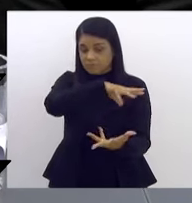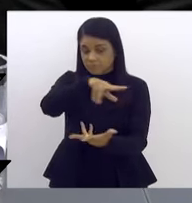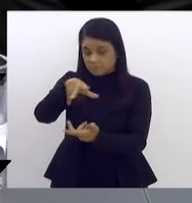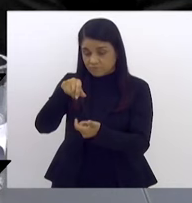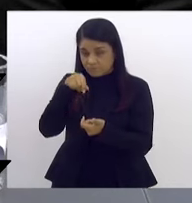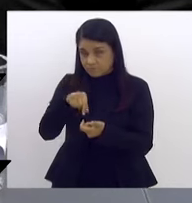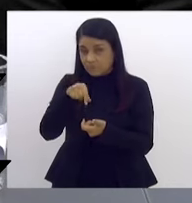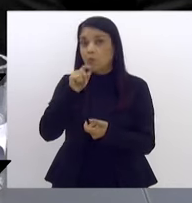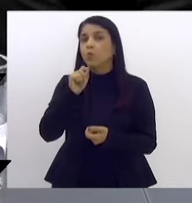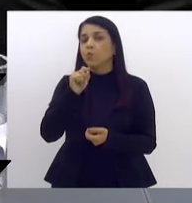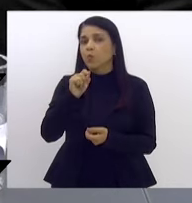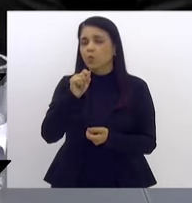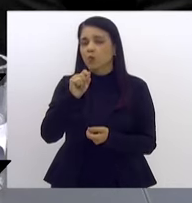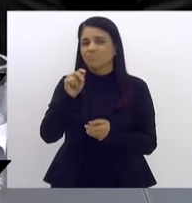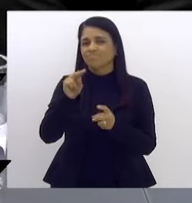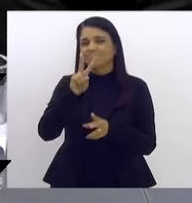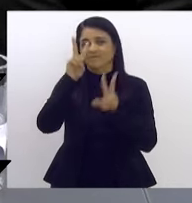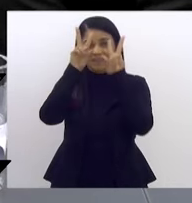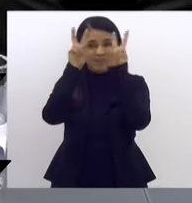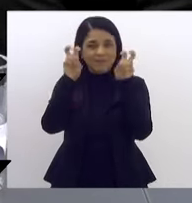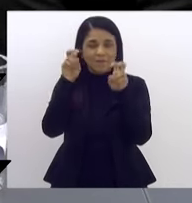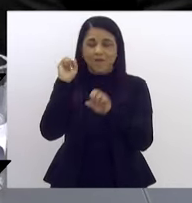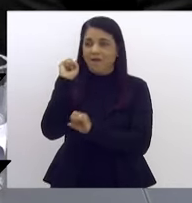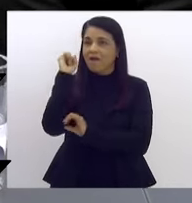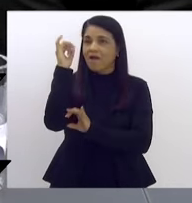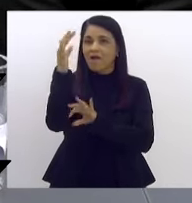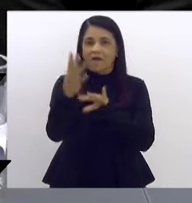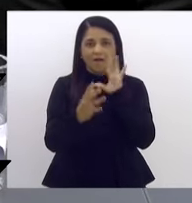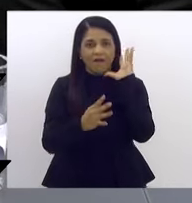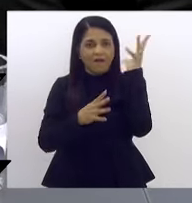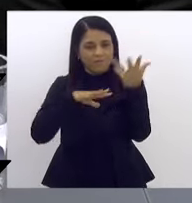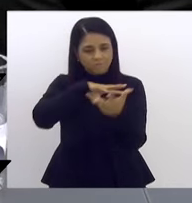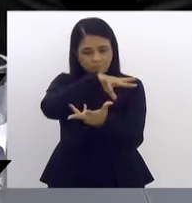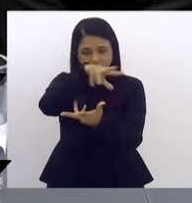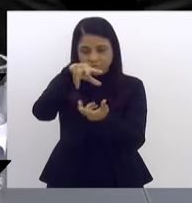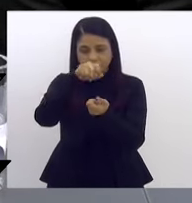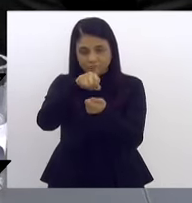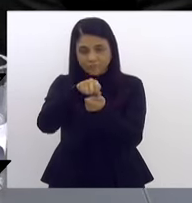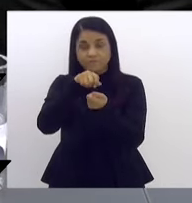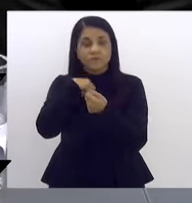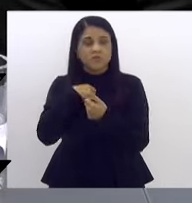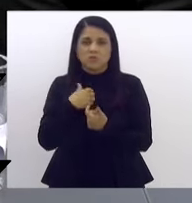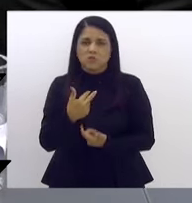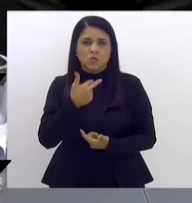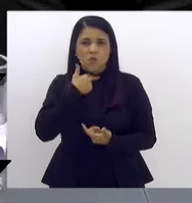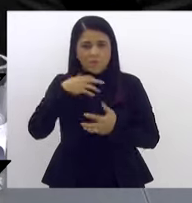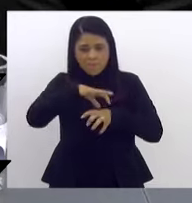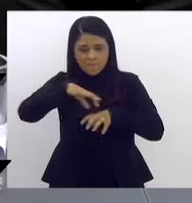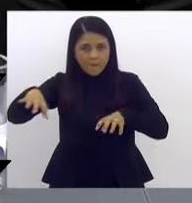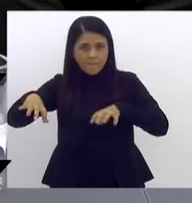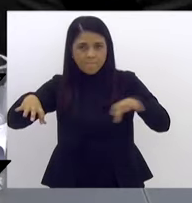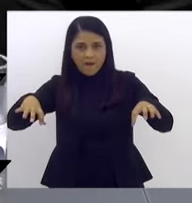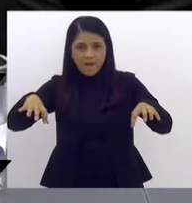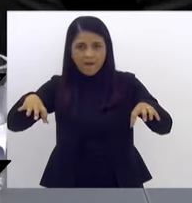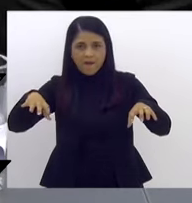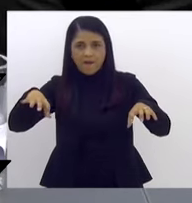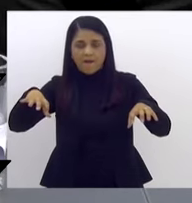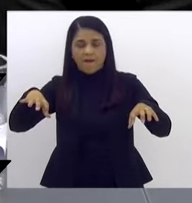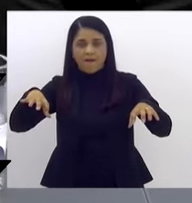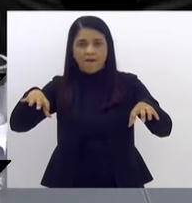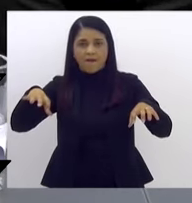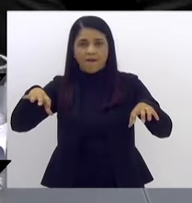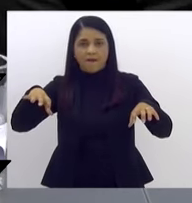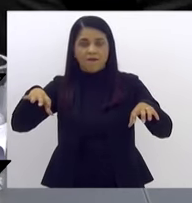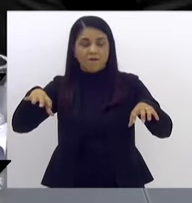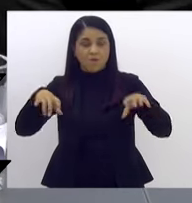ambiental e não pode ter separação da questão ambiental entre o